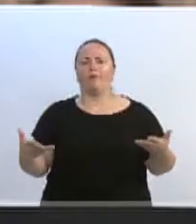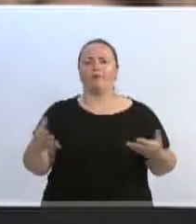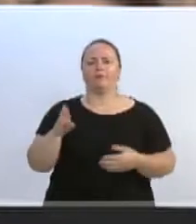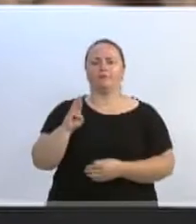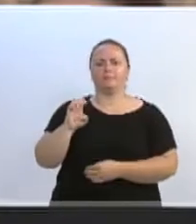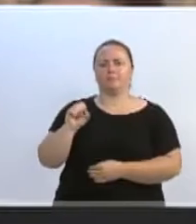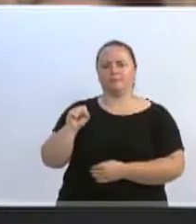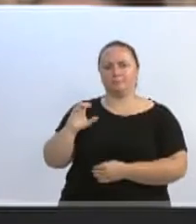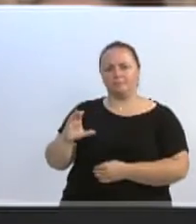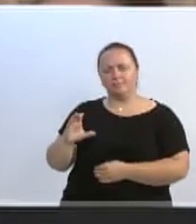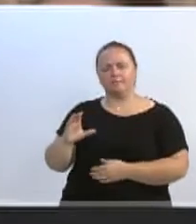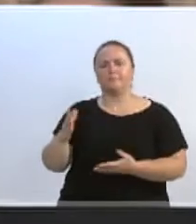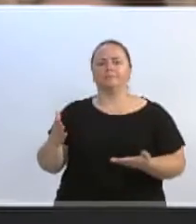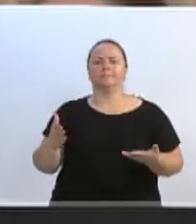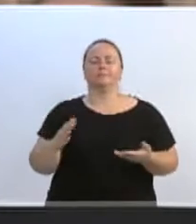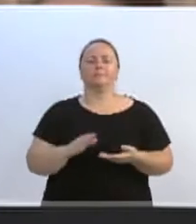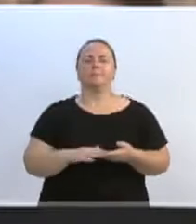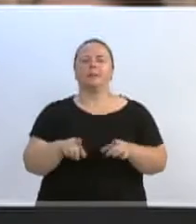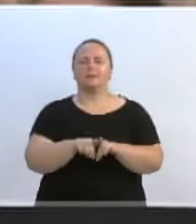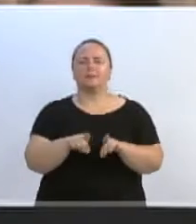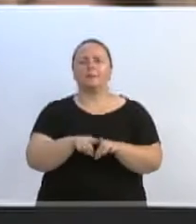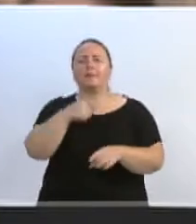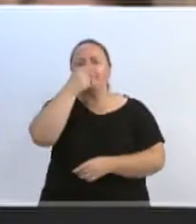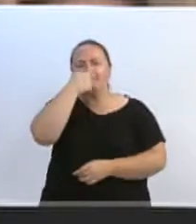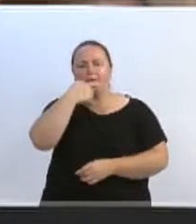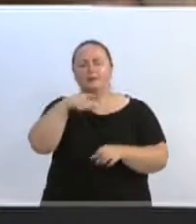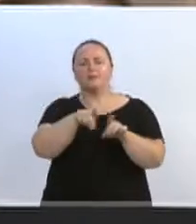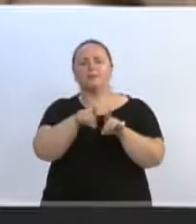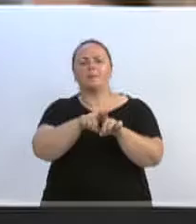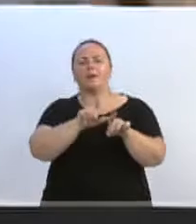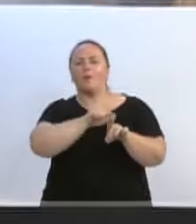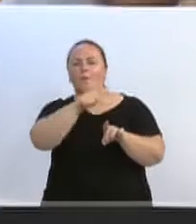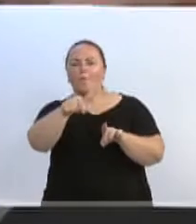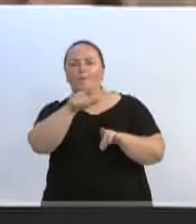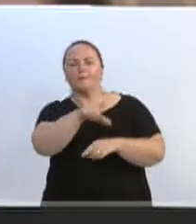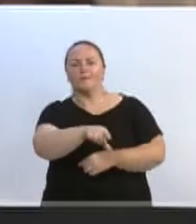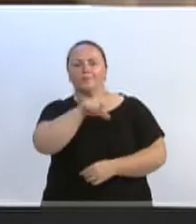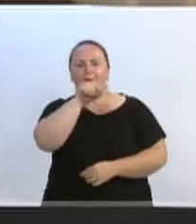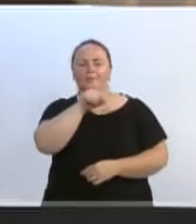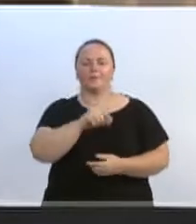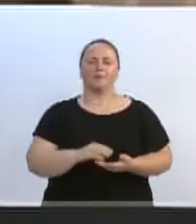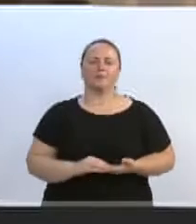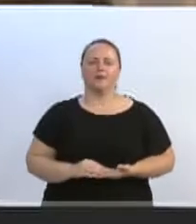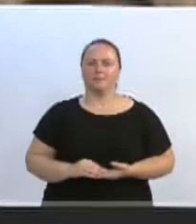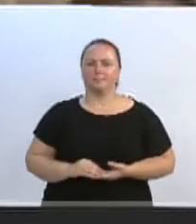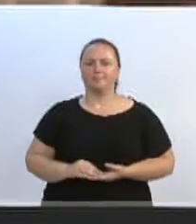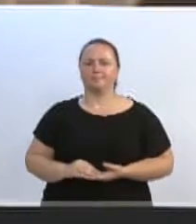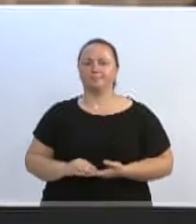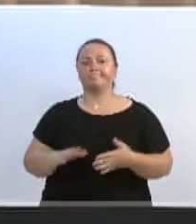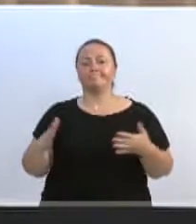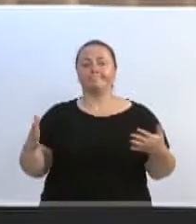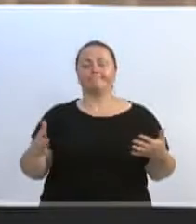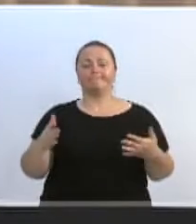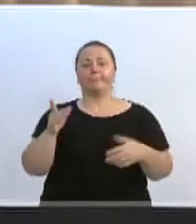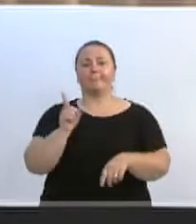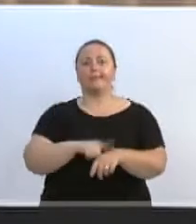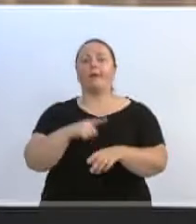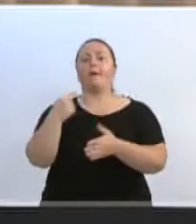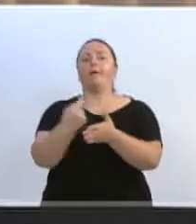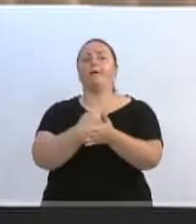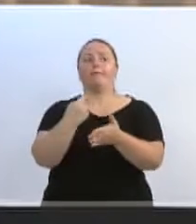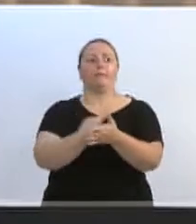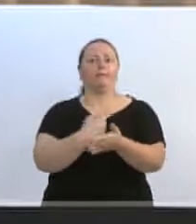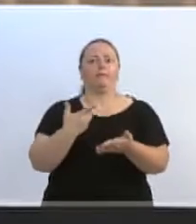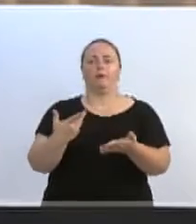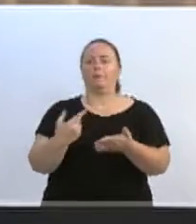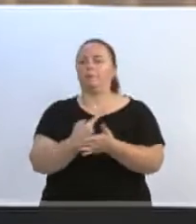caso do senhor, o Becker já trouxe uma opção, já vem, na sequência já vem um questionamento, que não foram consultados.